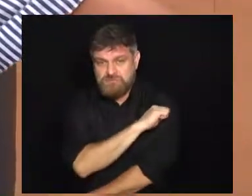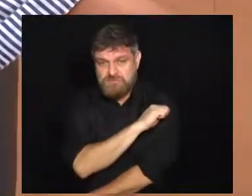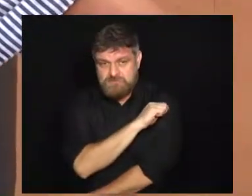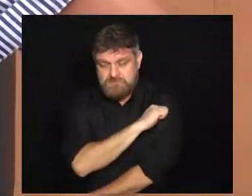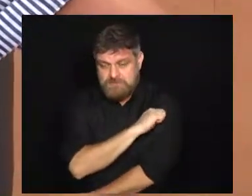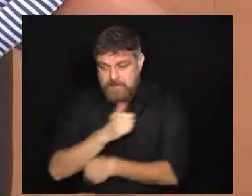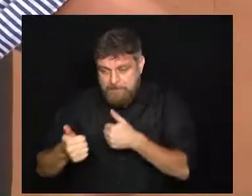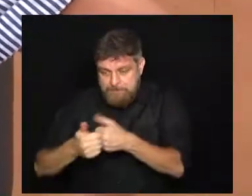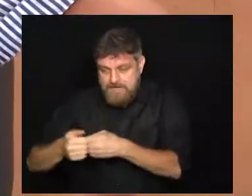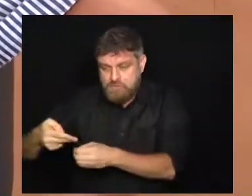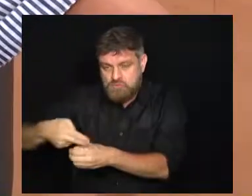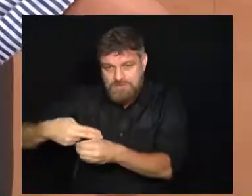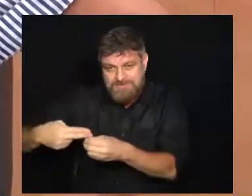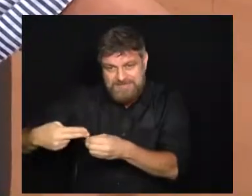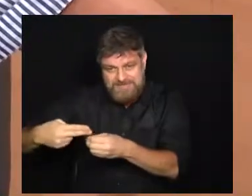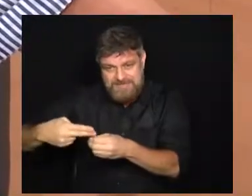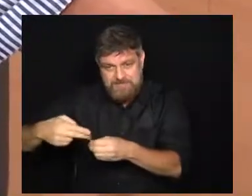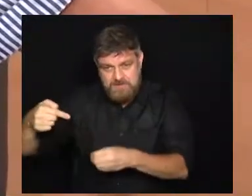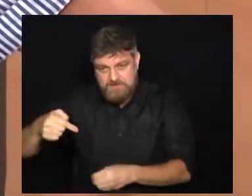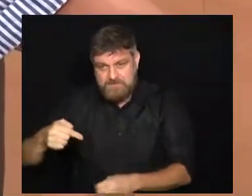maior parte das vezes,